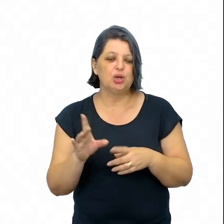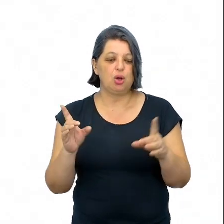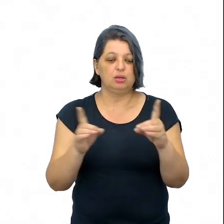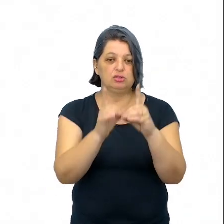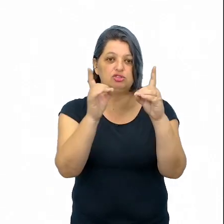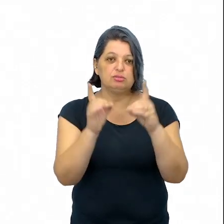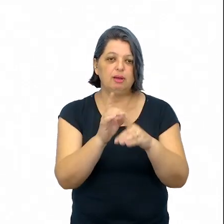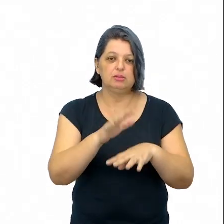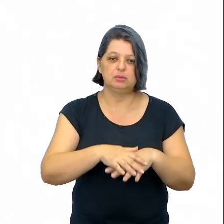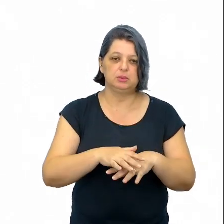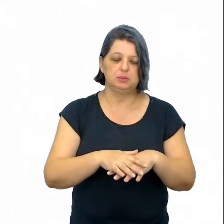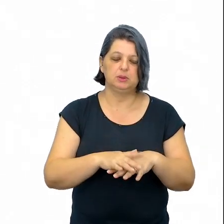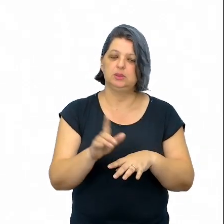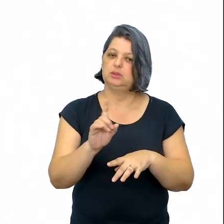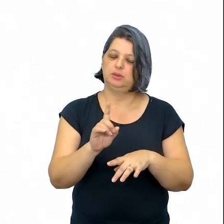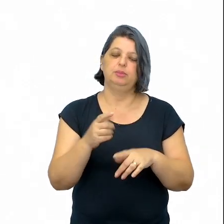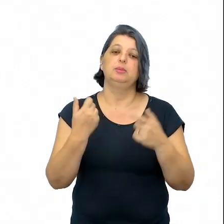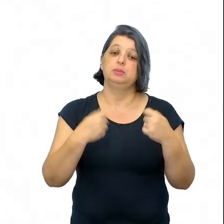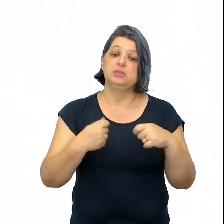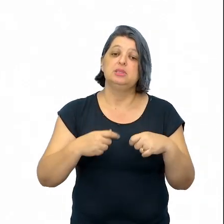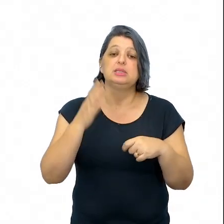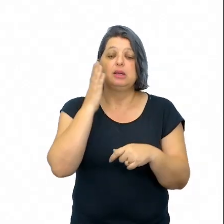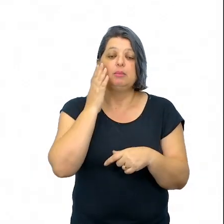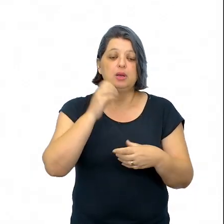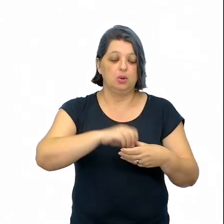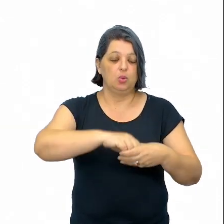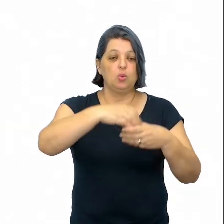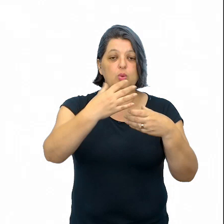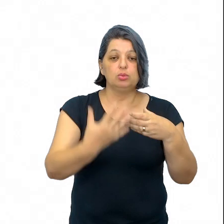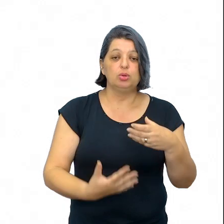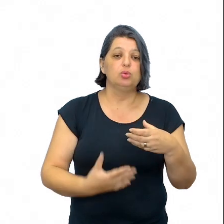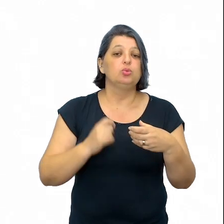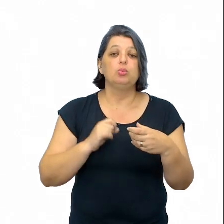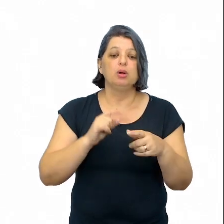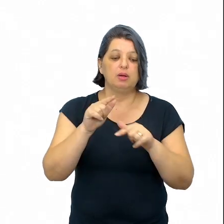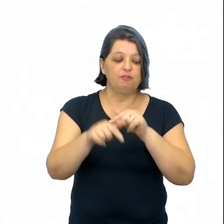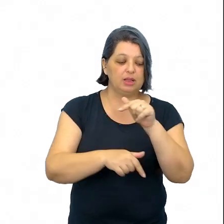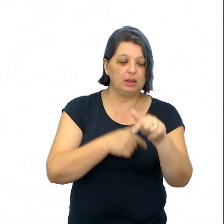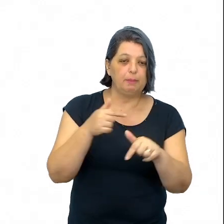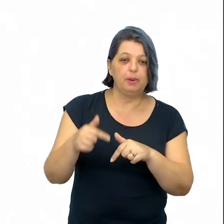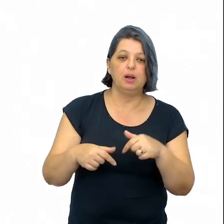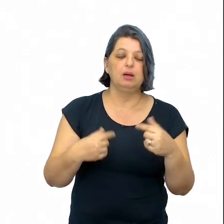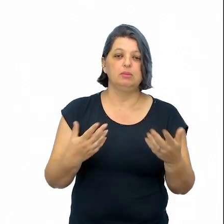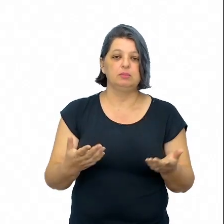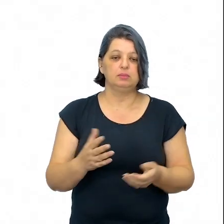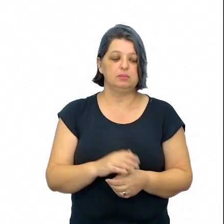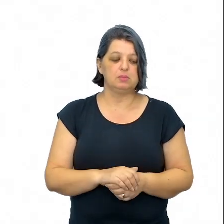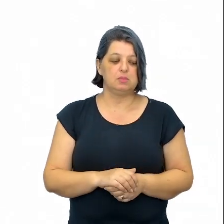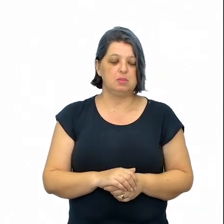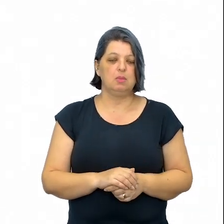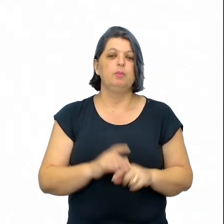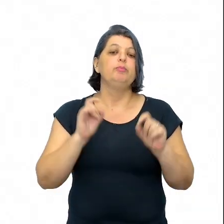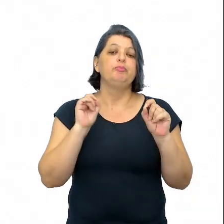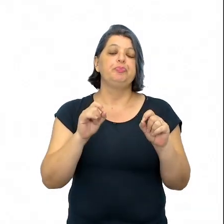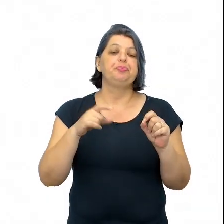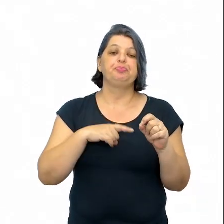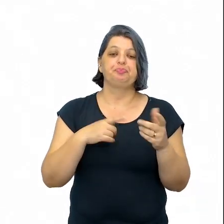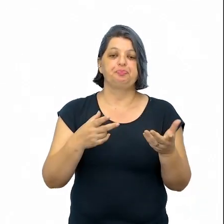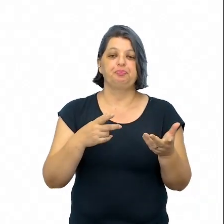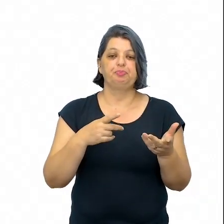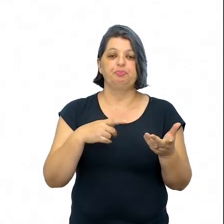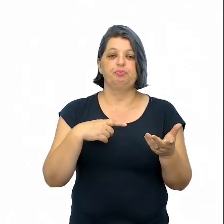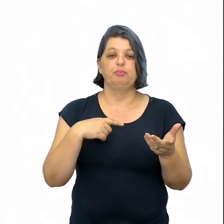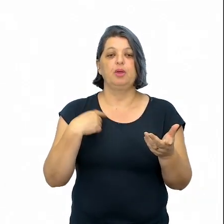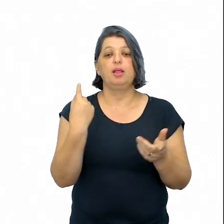da matemática. Eu tenho que saber quais conteúdos que eu vou trabalhar, ou seja, quais itens que ali eu vou trabalhar, quais são, no caso, as